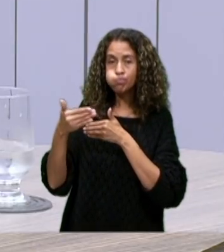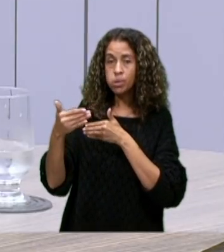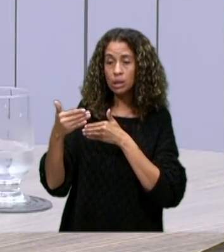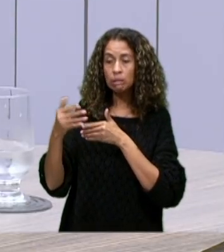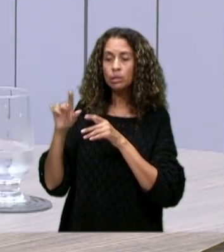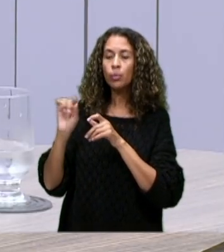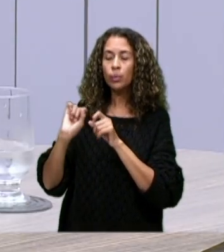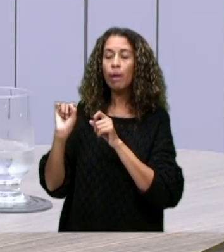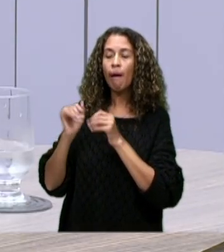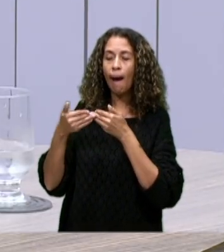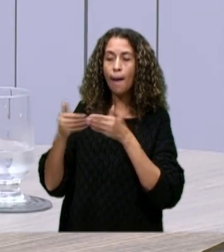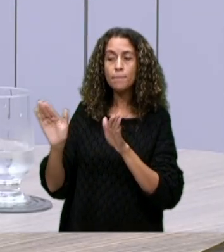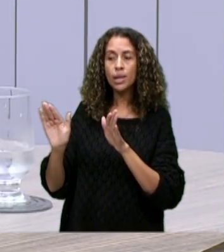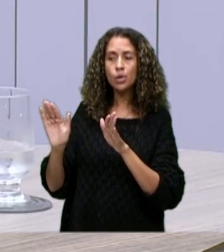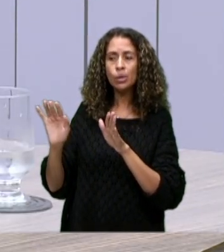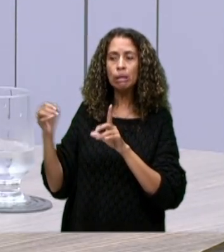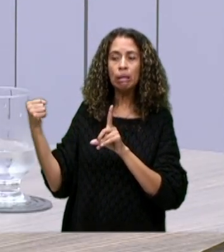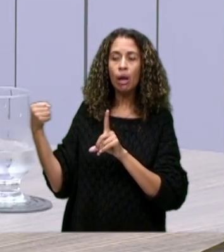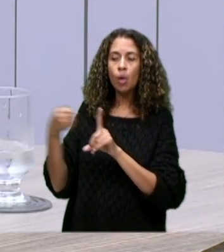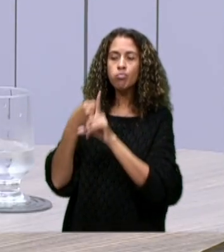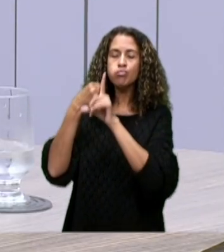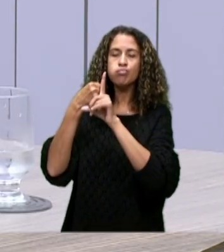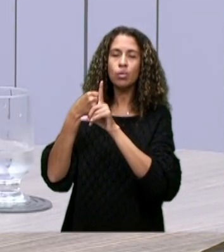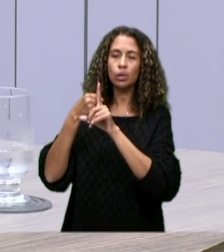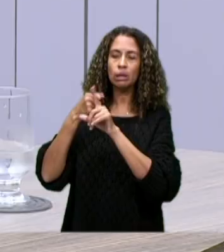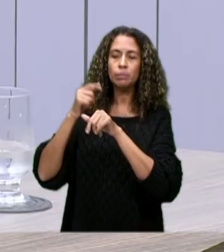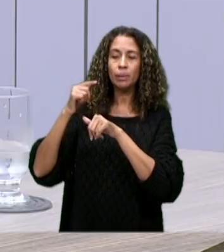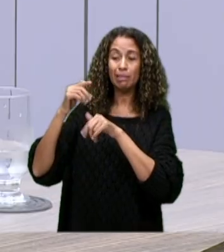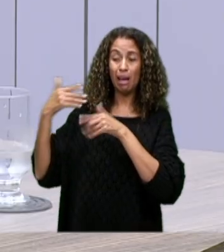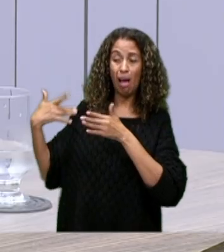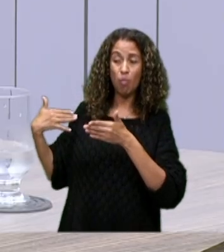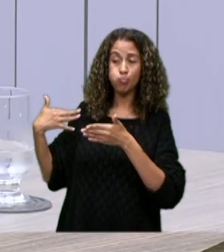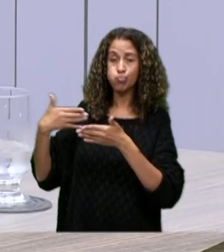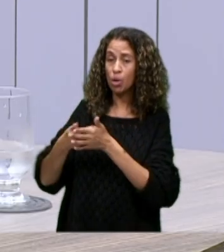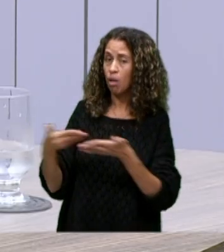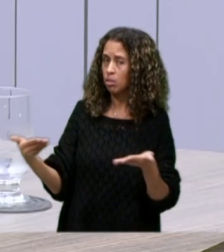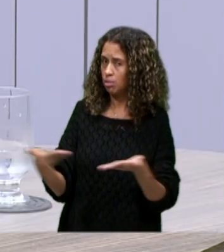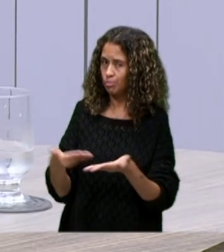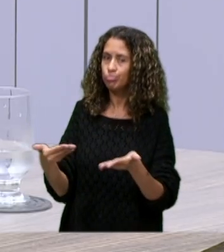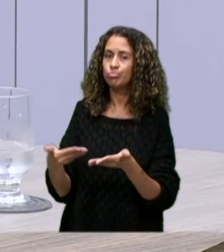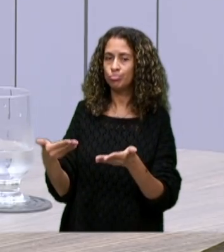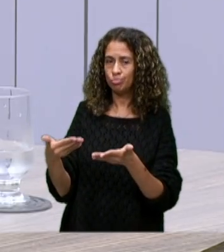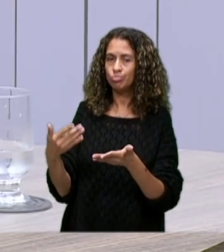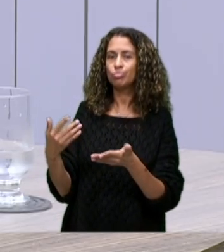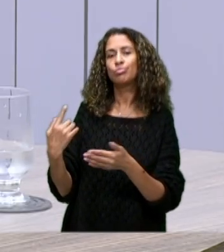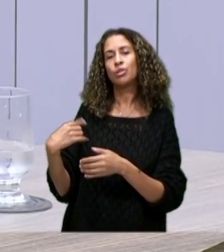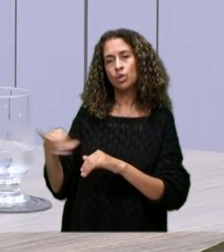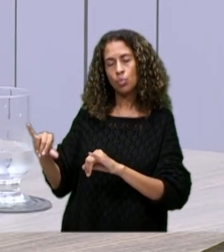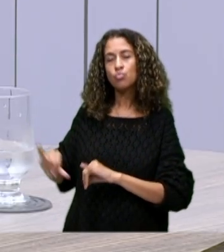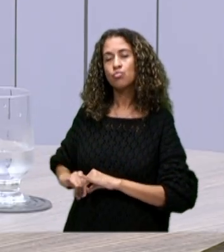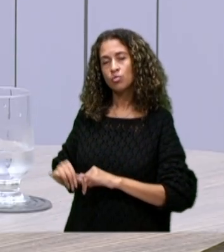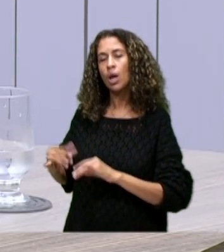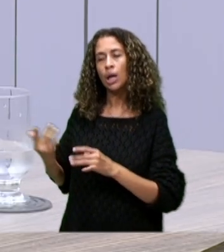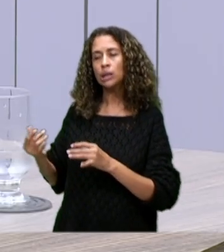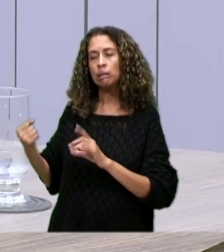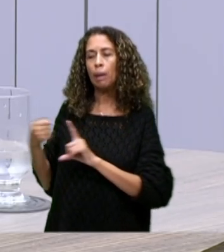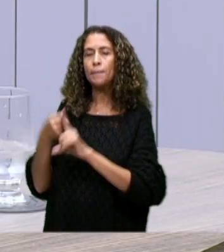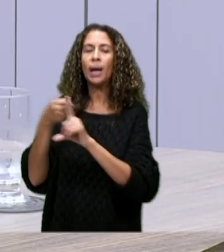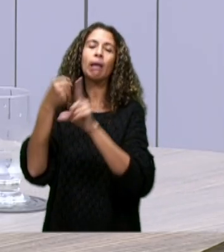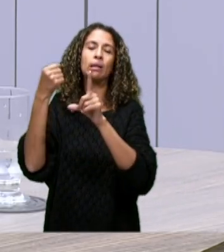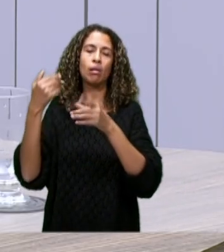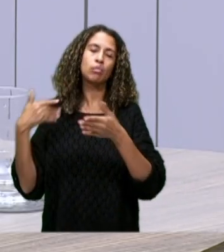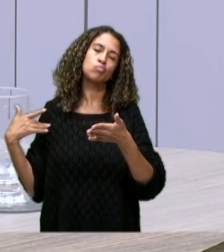vivendo e que ainda vai acontecer por algum tempo. Não se sabe até quando, esperamos que menos tempo. Então eu coloco